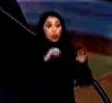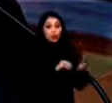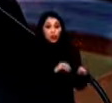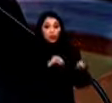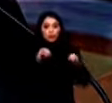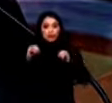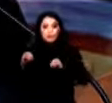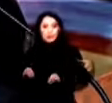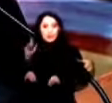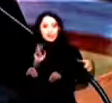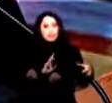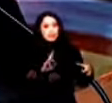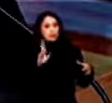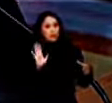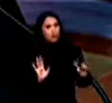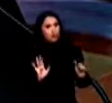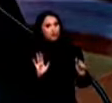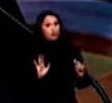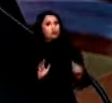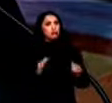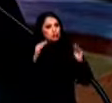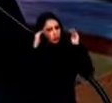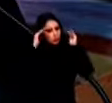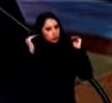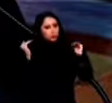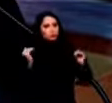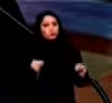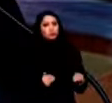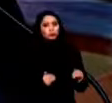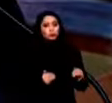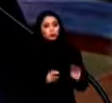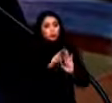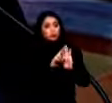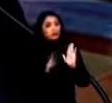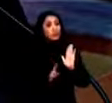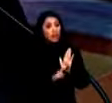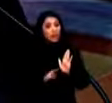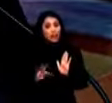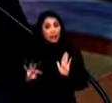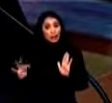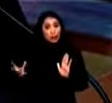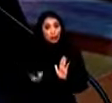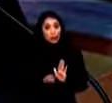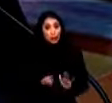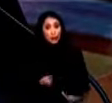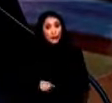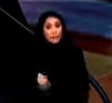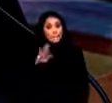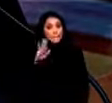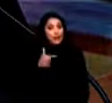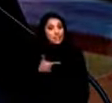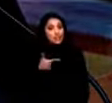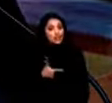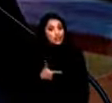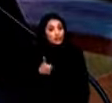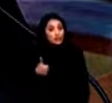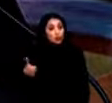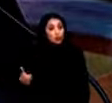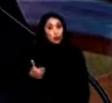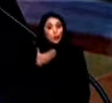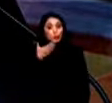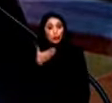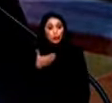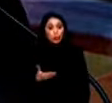trazer para o colegiado o debate. A minha preocupação é se a regra serve para todos, porque nós temos mais de 21 pedidos de